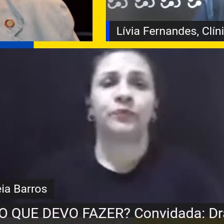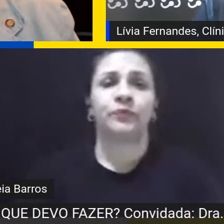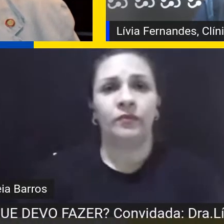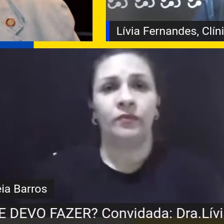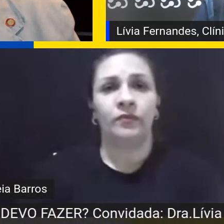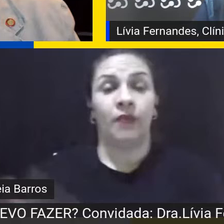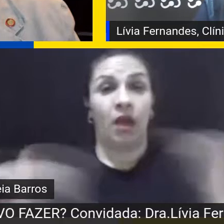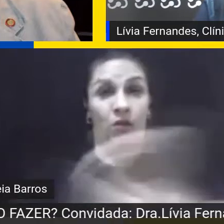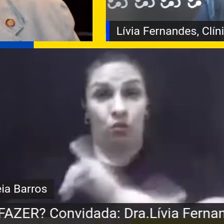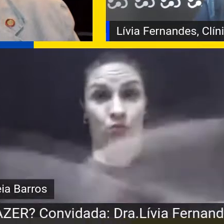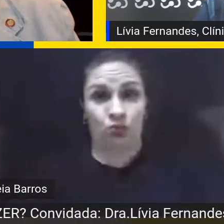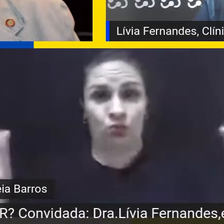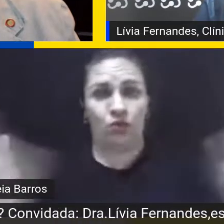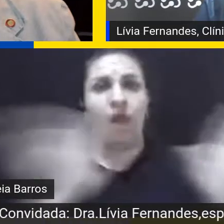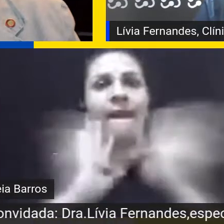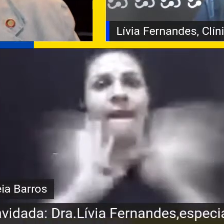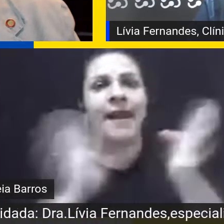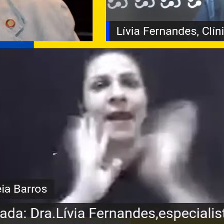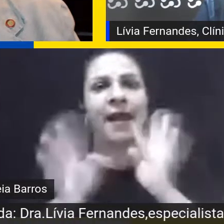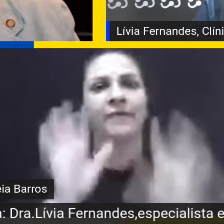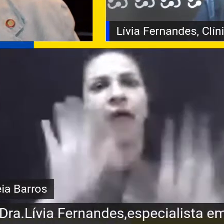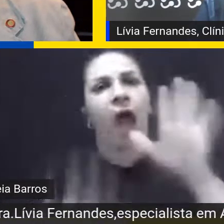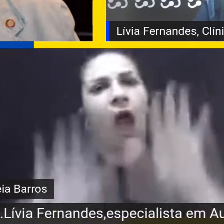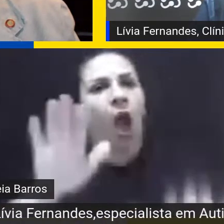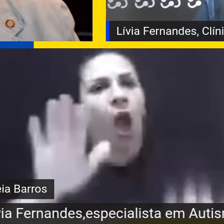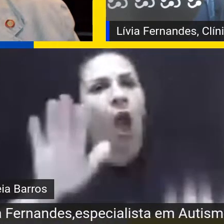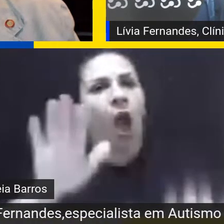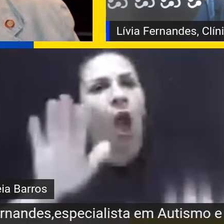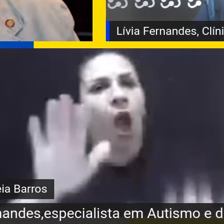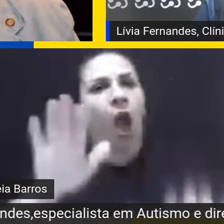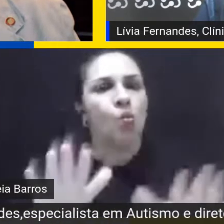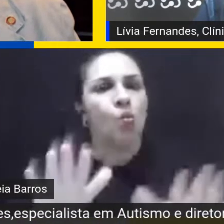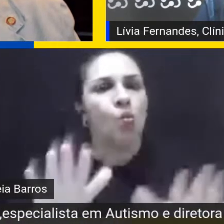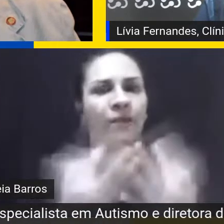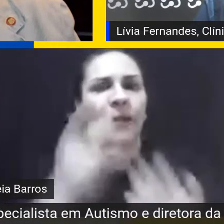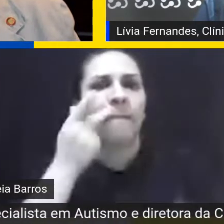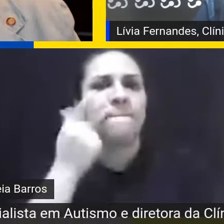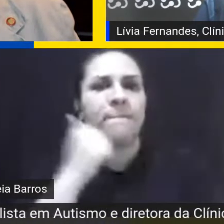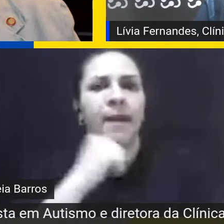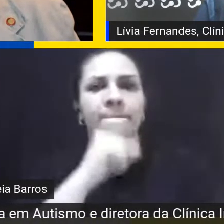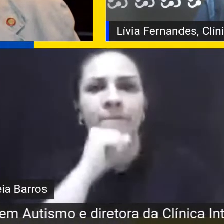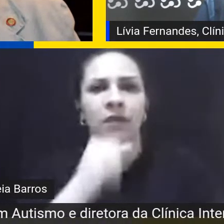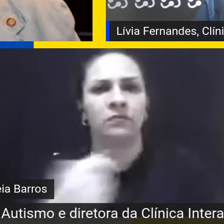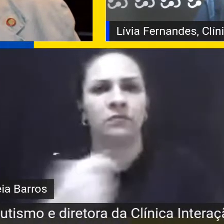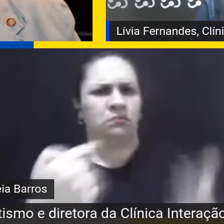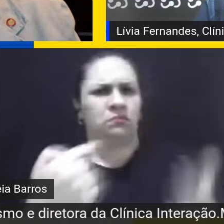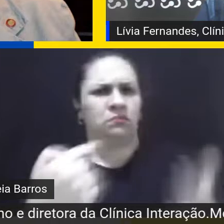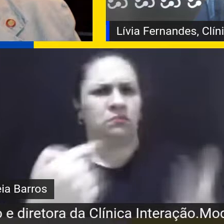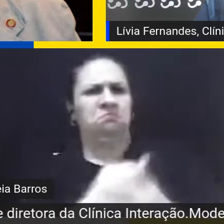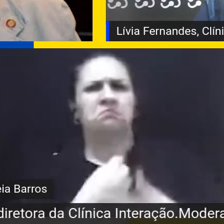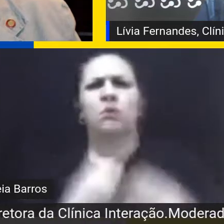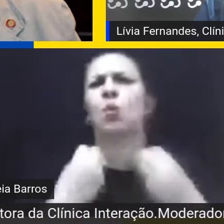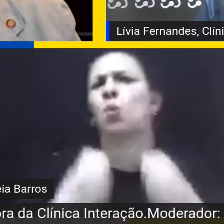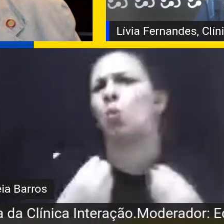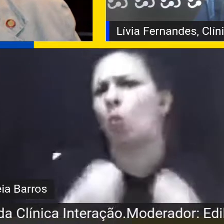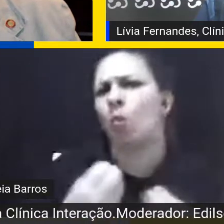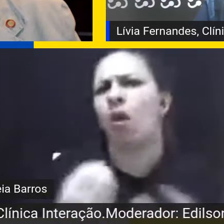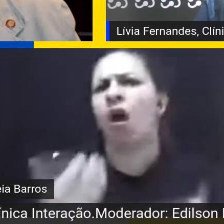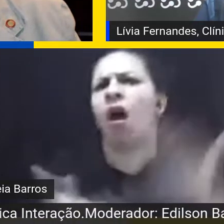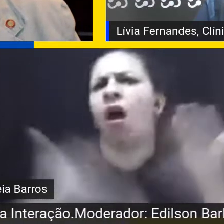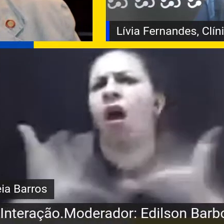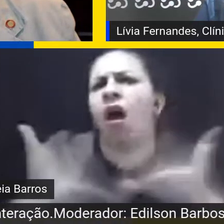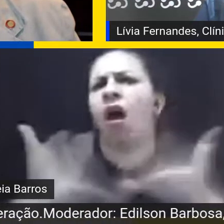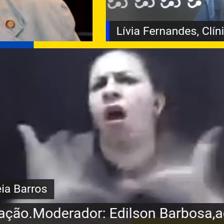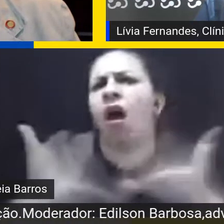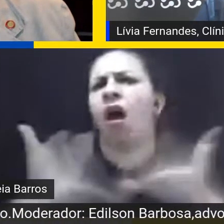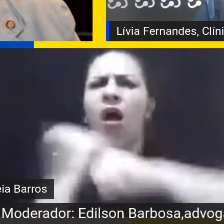live, alguns pais e próprios autistas me questionaram. Como estão os atendimentos nesta pandemia?